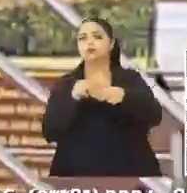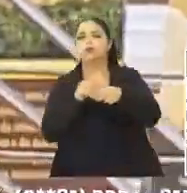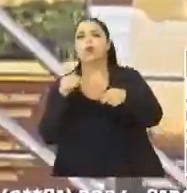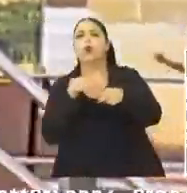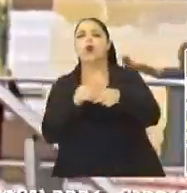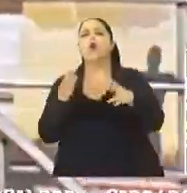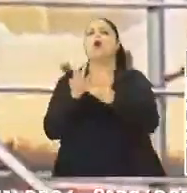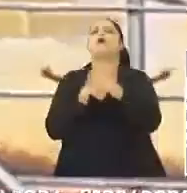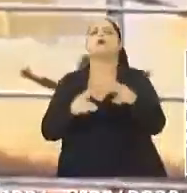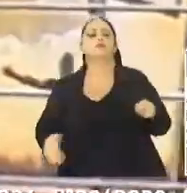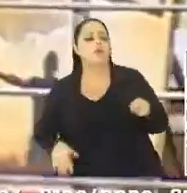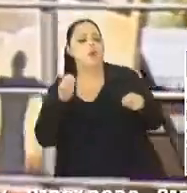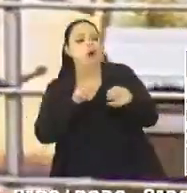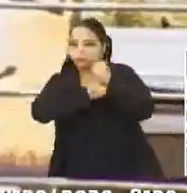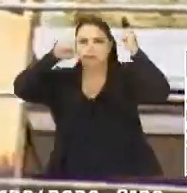acordou,